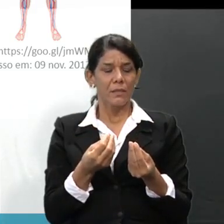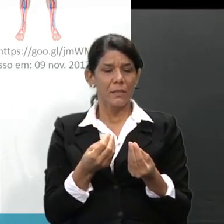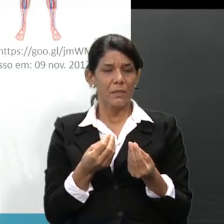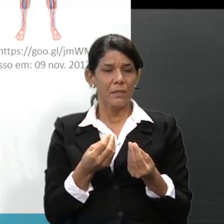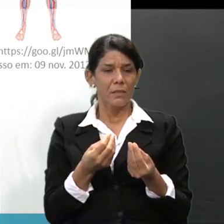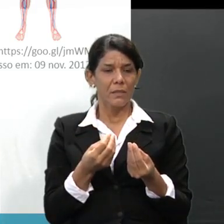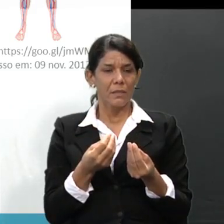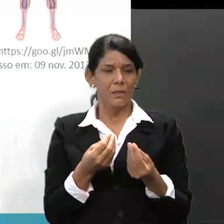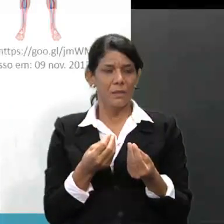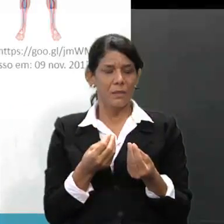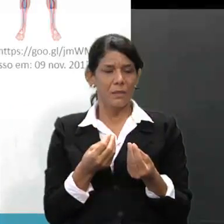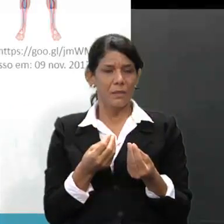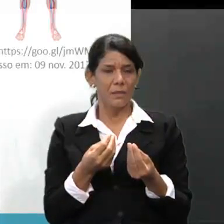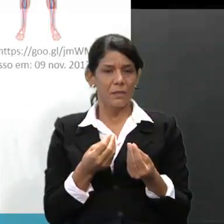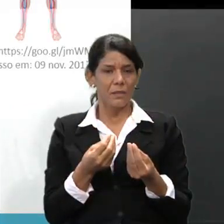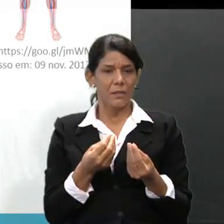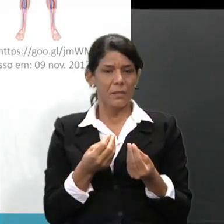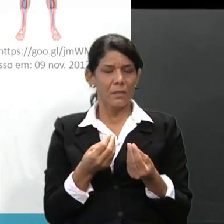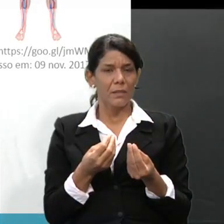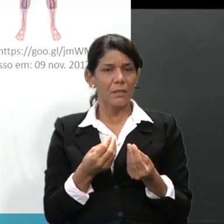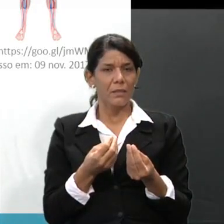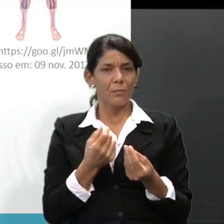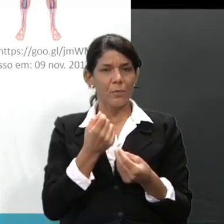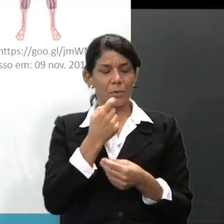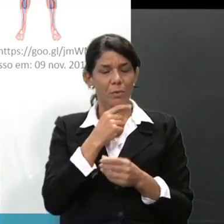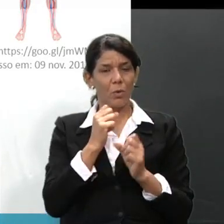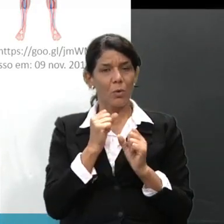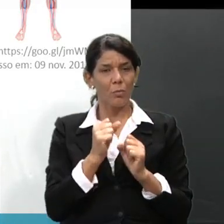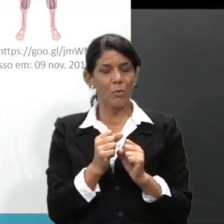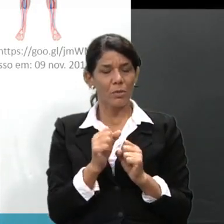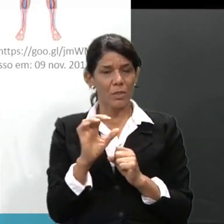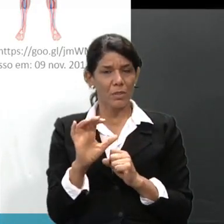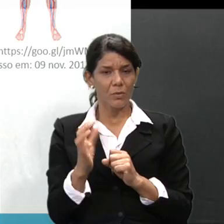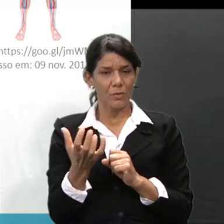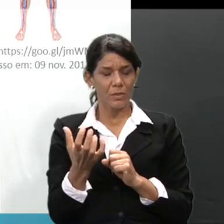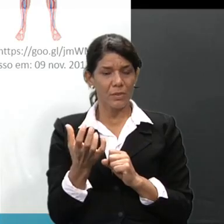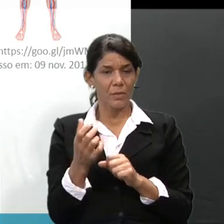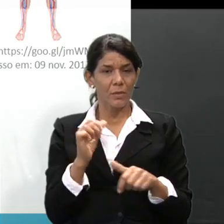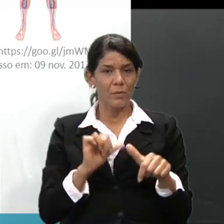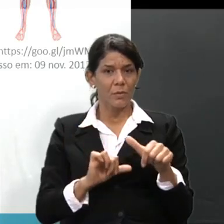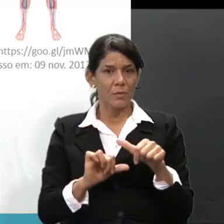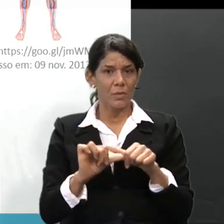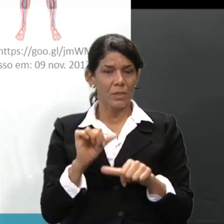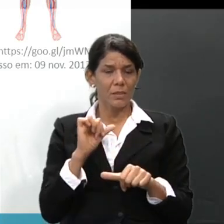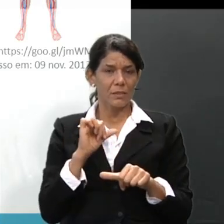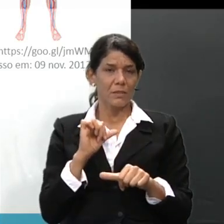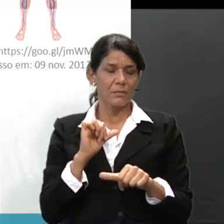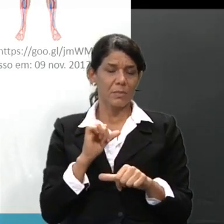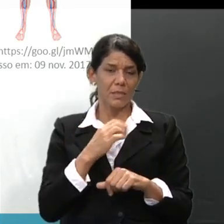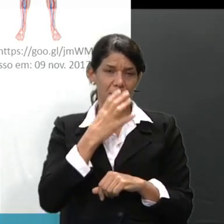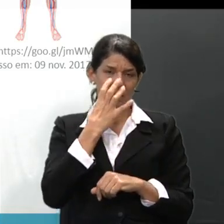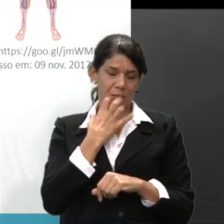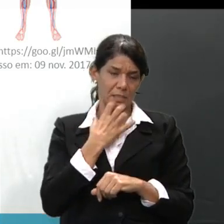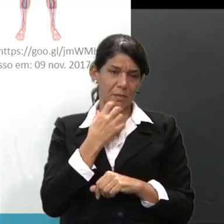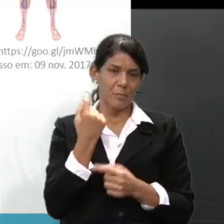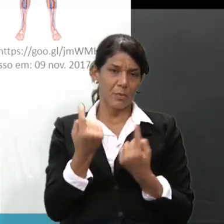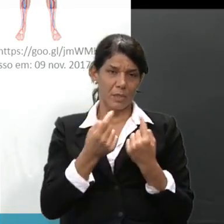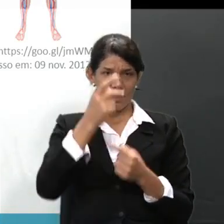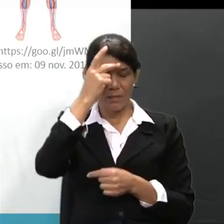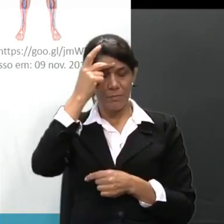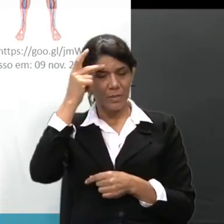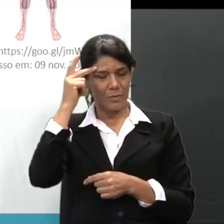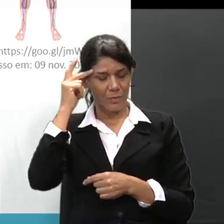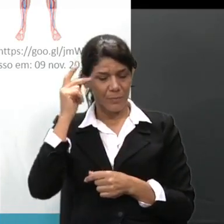em concentrações altas de medicamento, pode ocasionar, então, alterações bastante graves para o paciente.